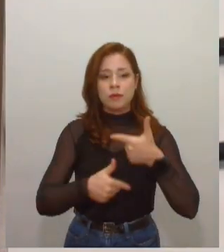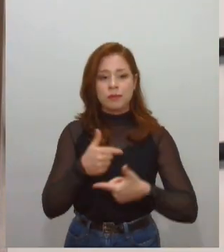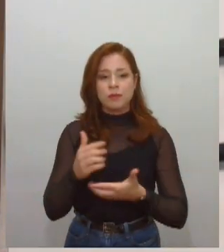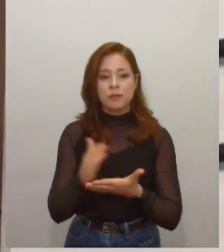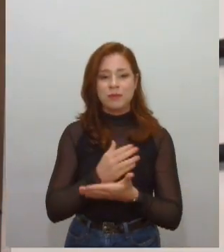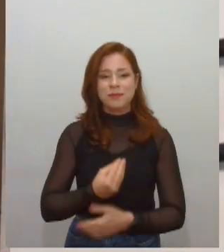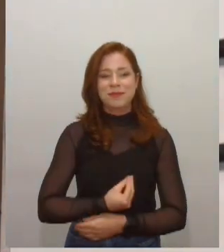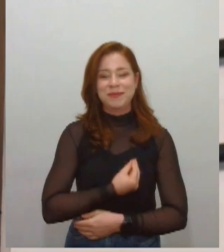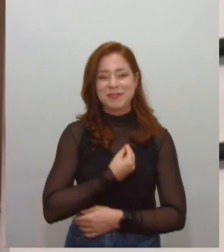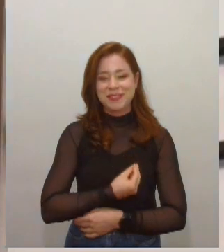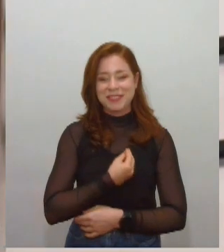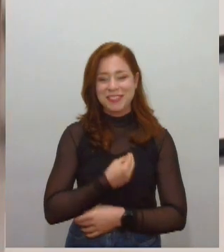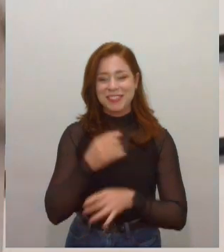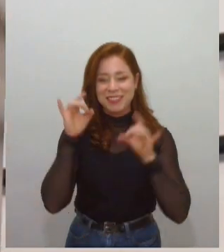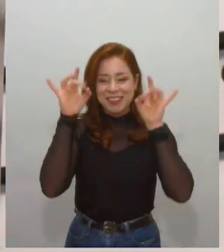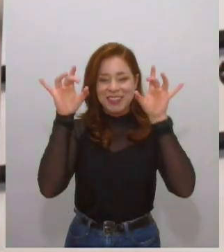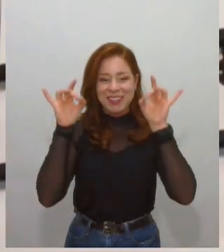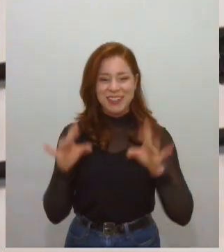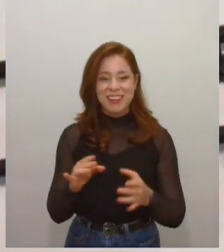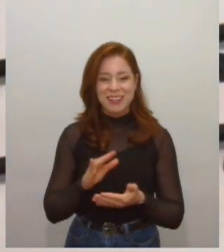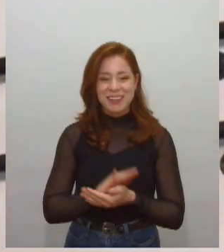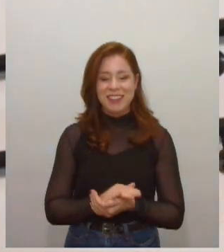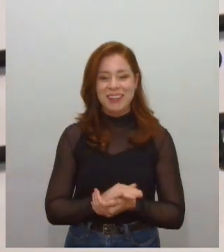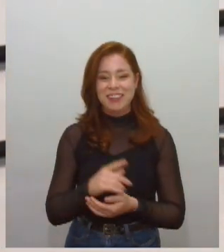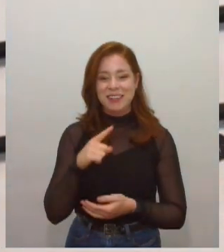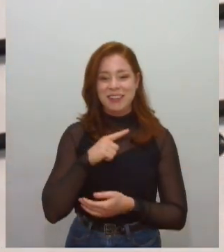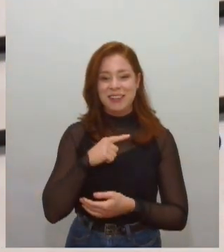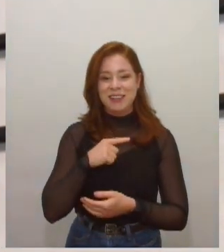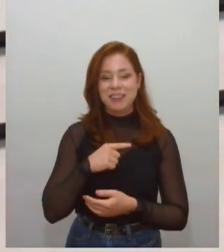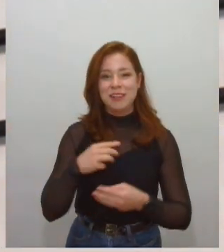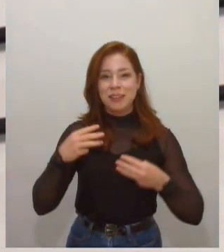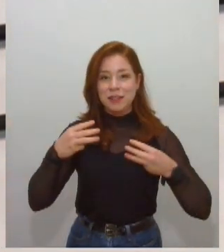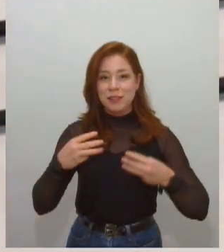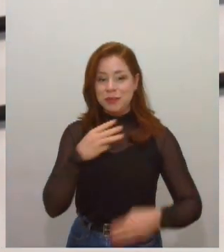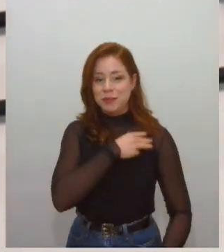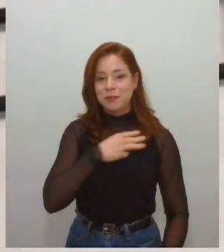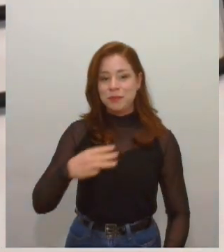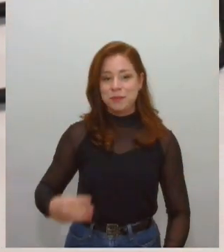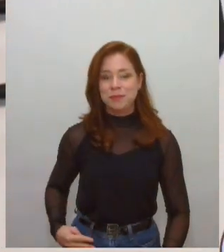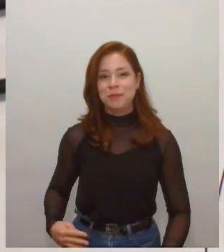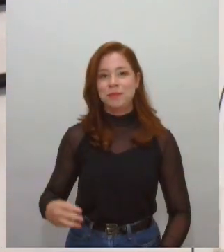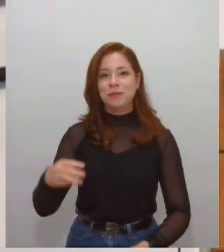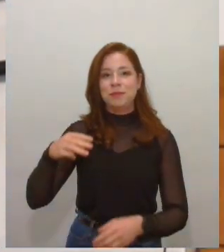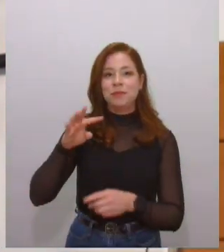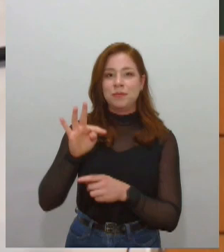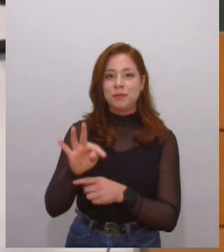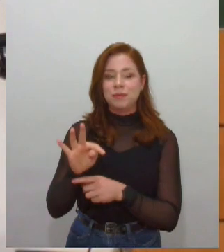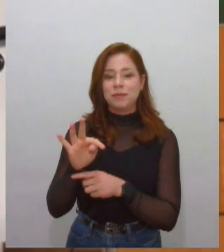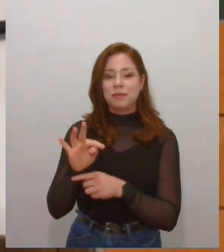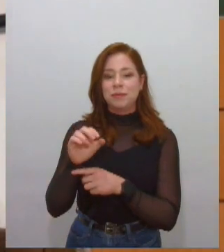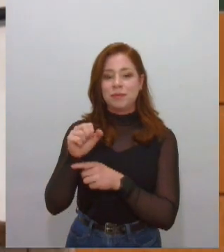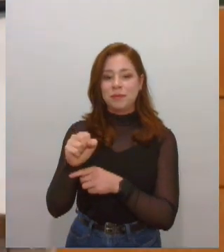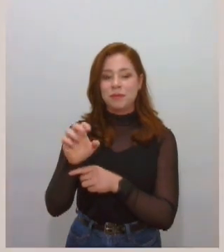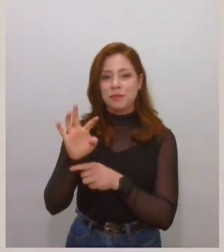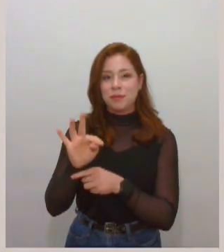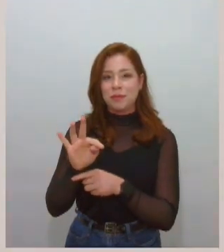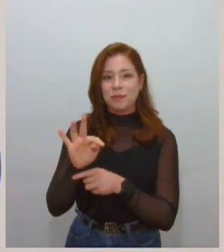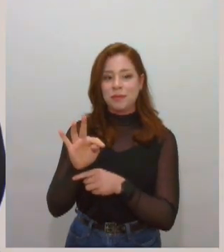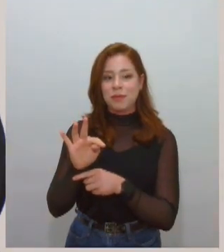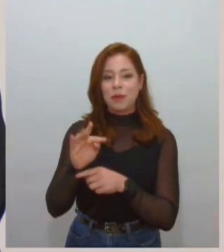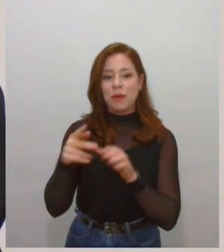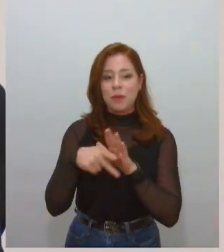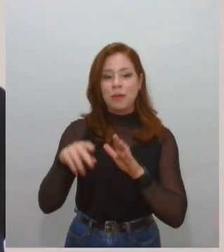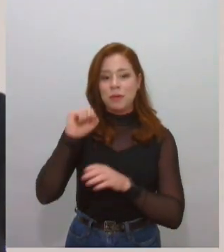ilustres no seminário estava o ministro do Tribunal Superior do Trabalho, o sergipano Augusto César Leite de Carvalho,